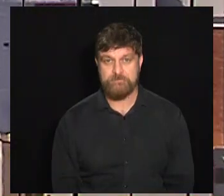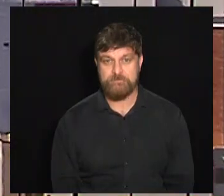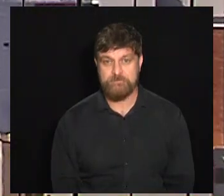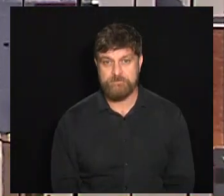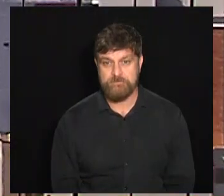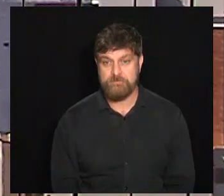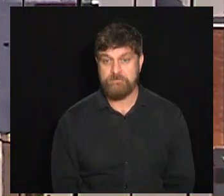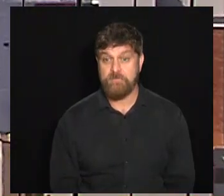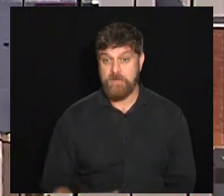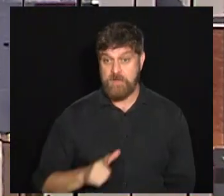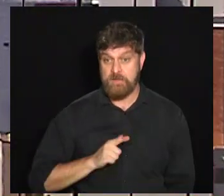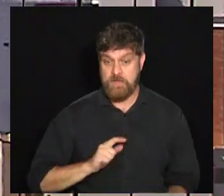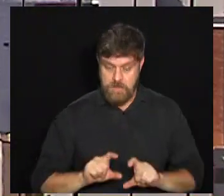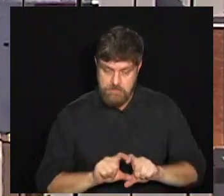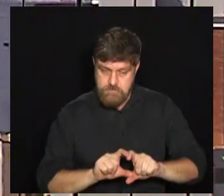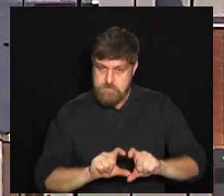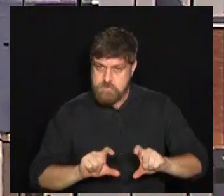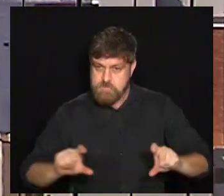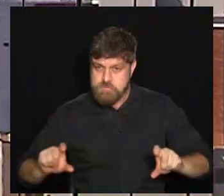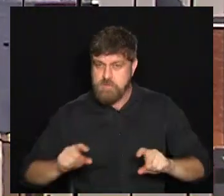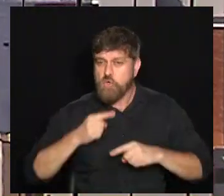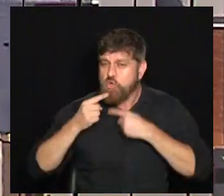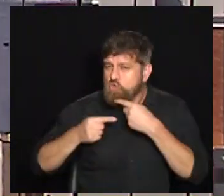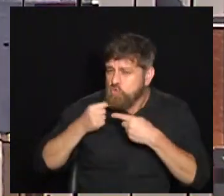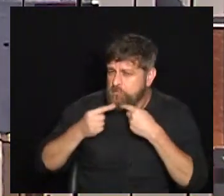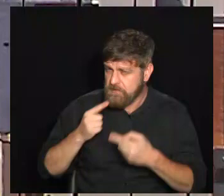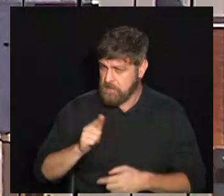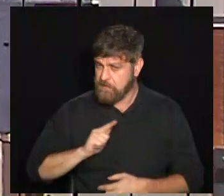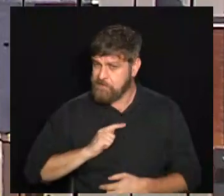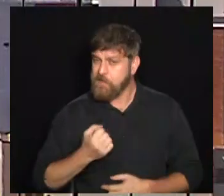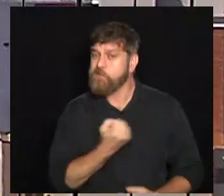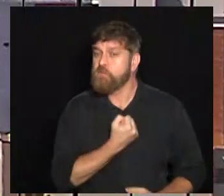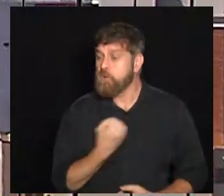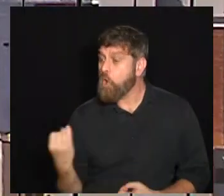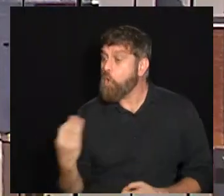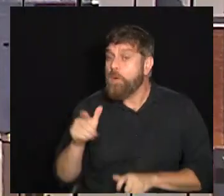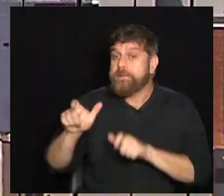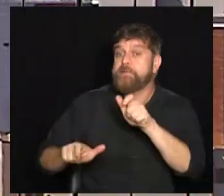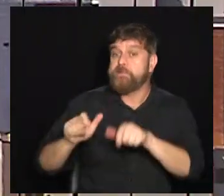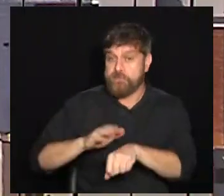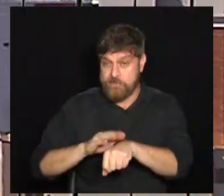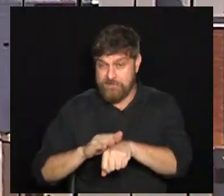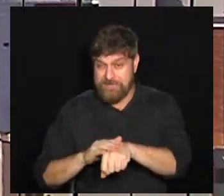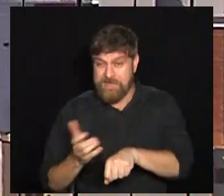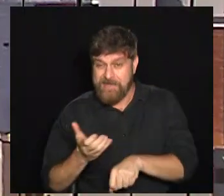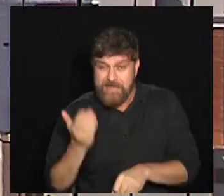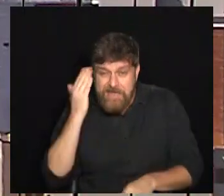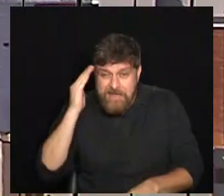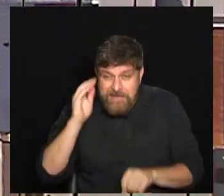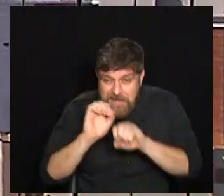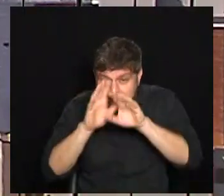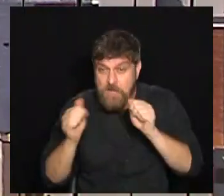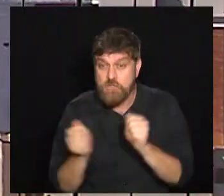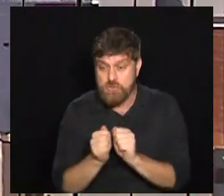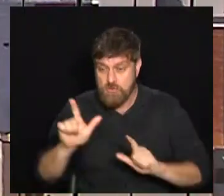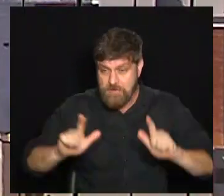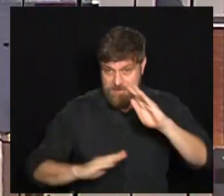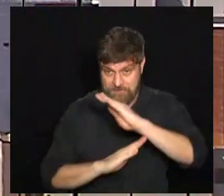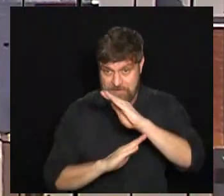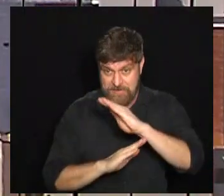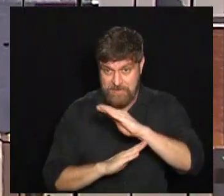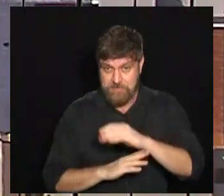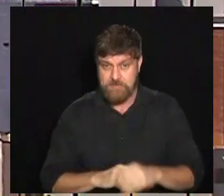covid-19.campinas.sp.gov.br. Está aqui na sua tela. Tem alguma dúvida sobre o número de casos? Quer ficar atualizado junto com a TV Câmara Campinas?